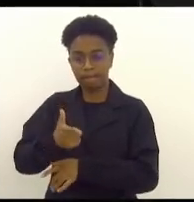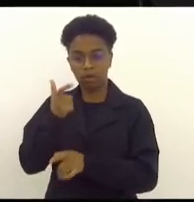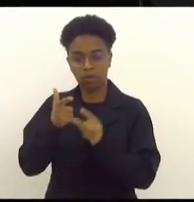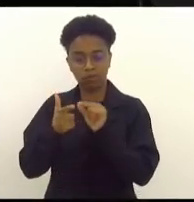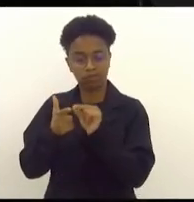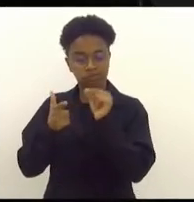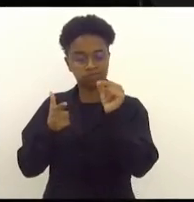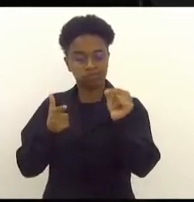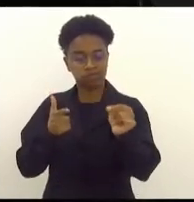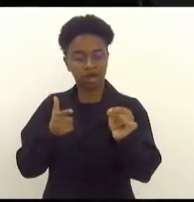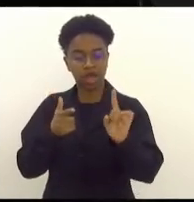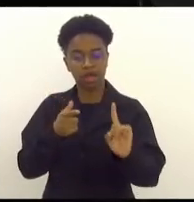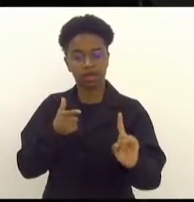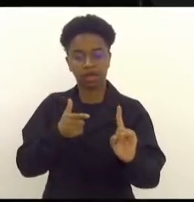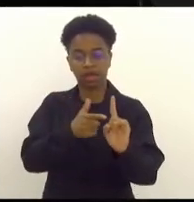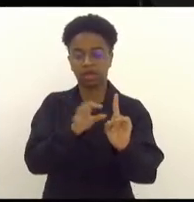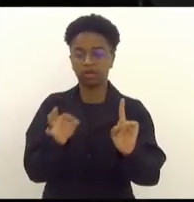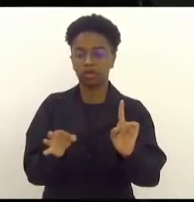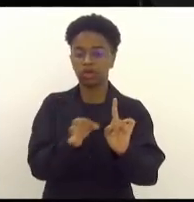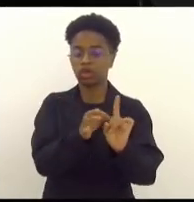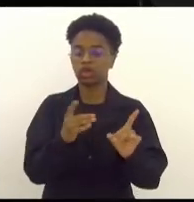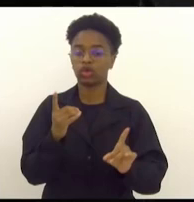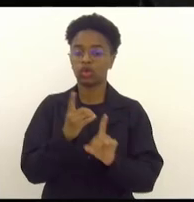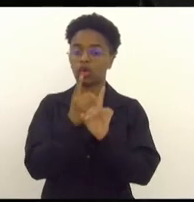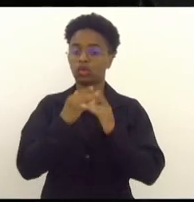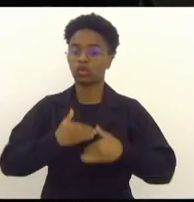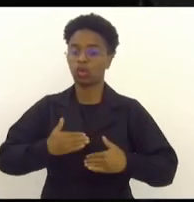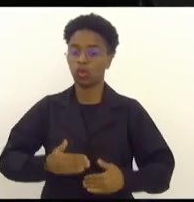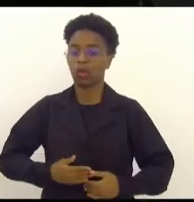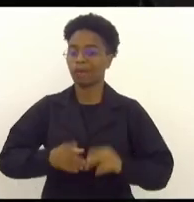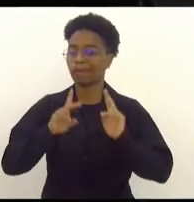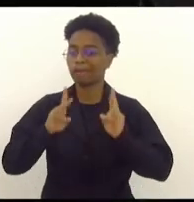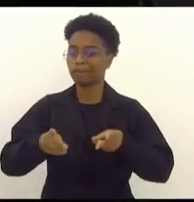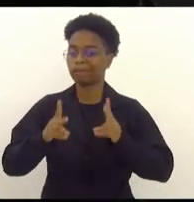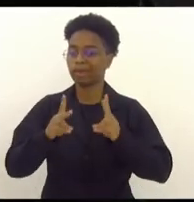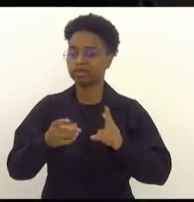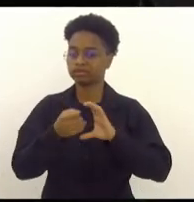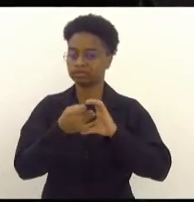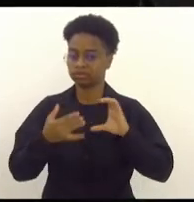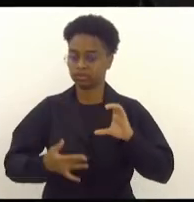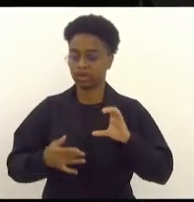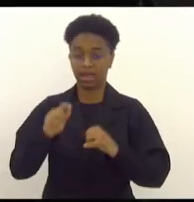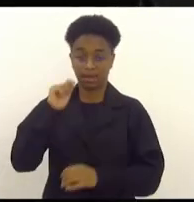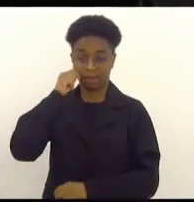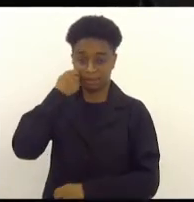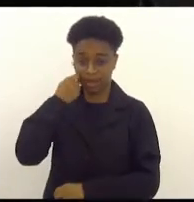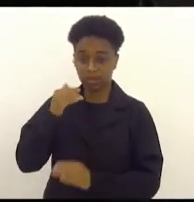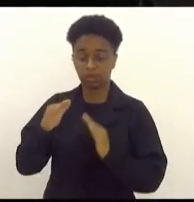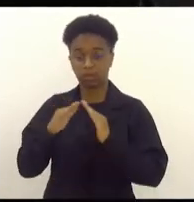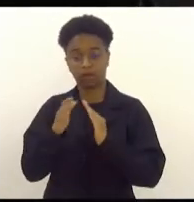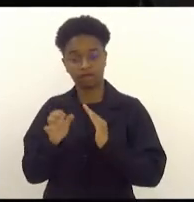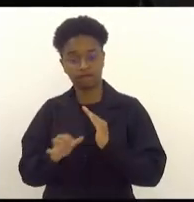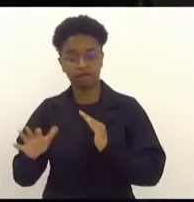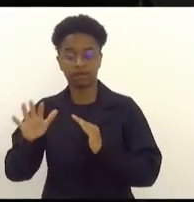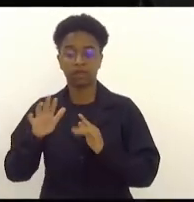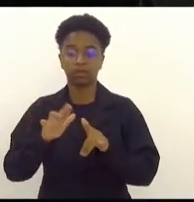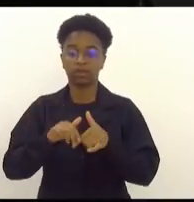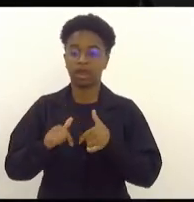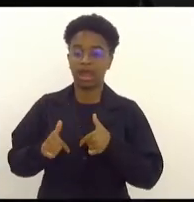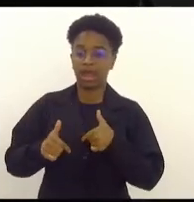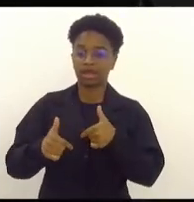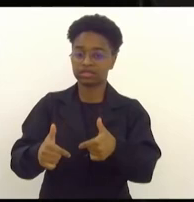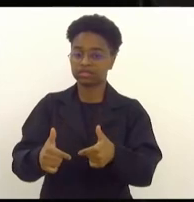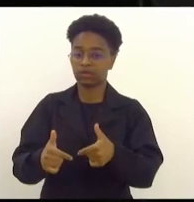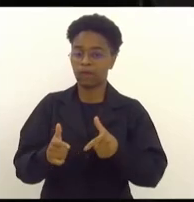perfil geralmente é um jovem negro periférico fruto de uma ação ostensiva sobre